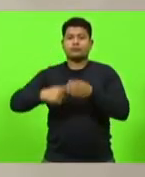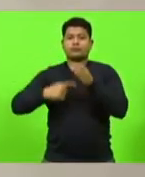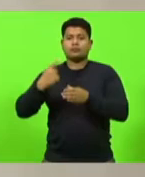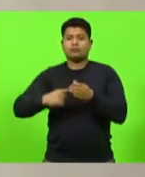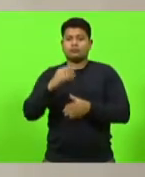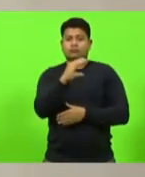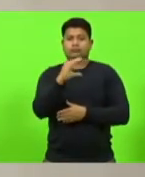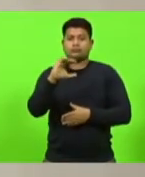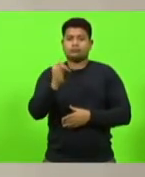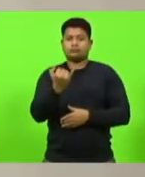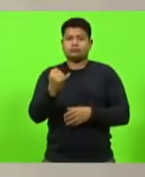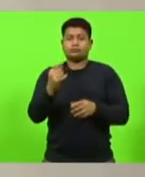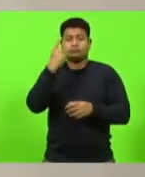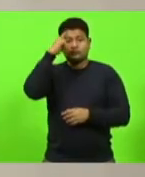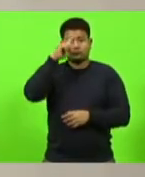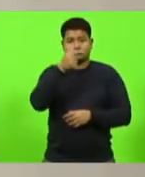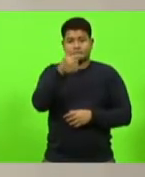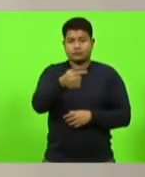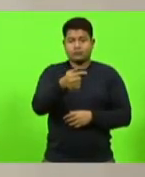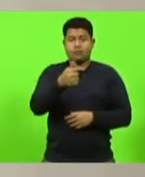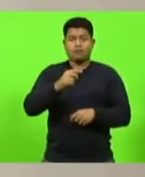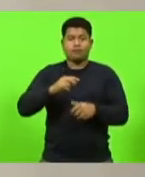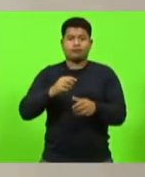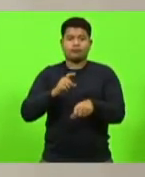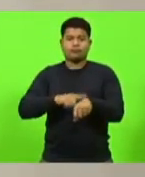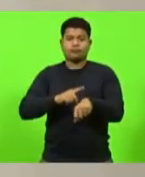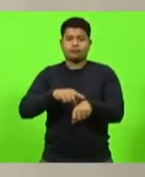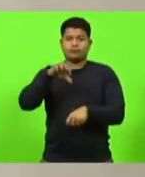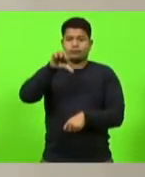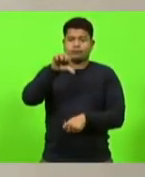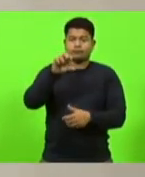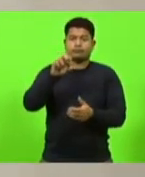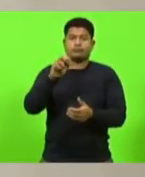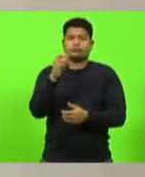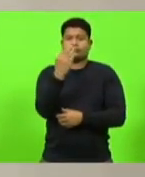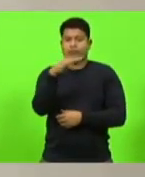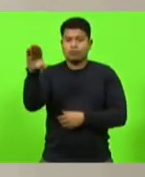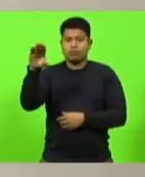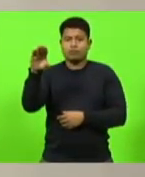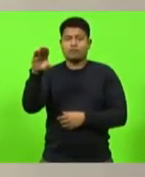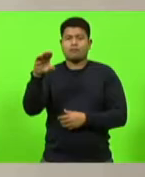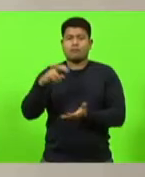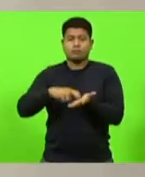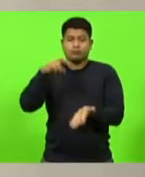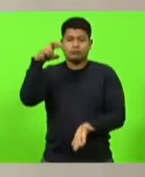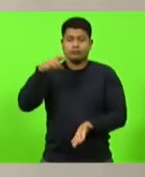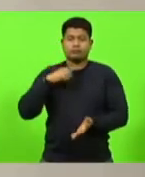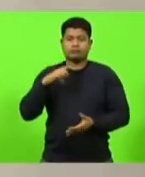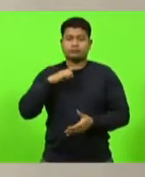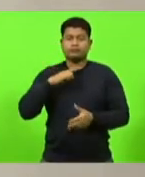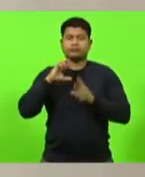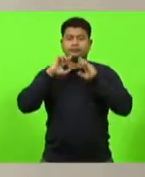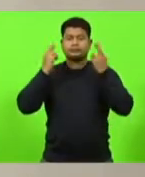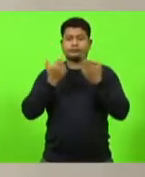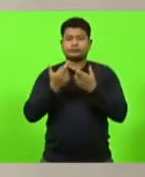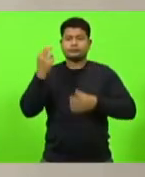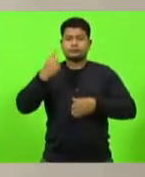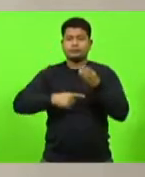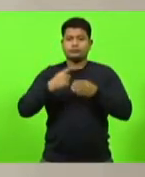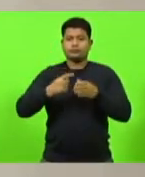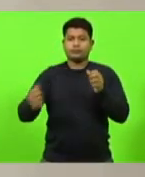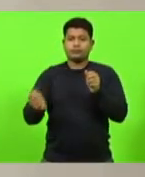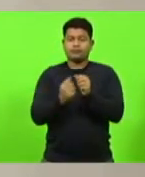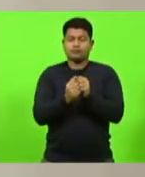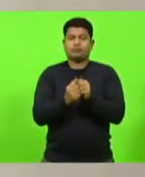7 de julho, às 9h30, reunião conjunta das comissões de Constituição e